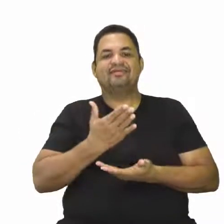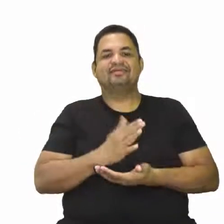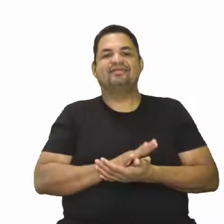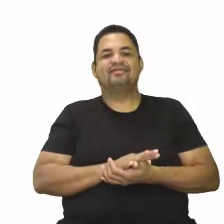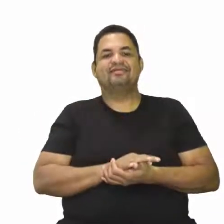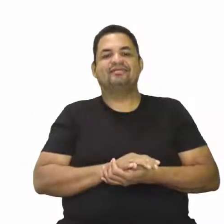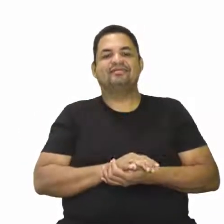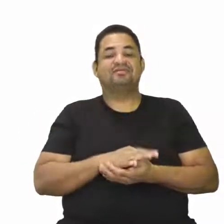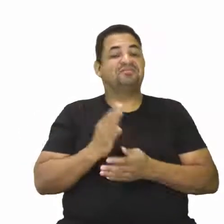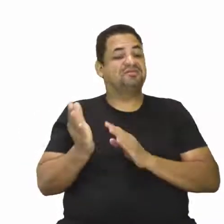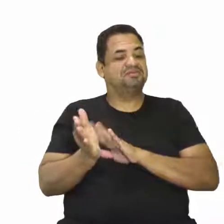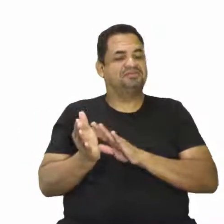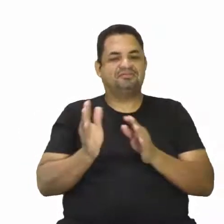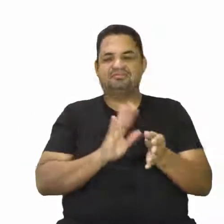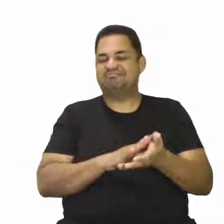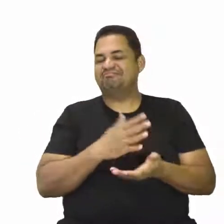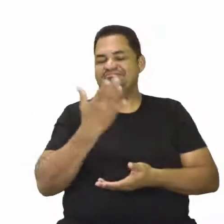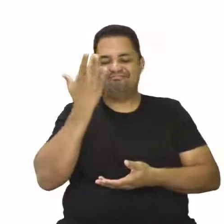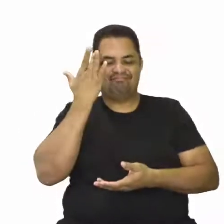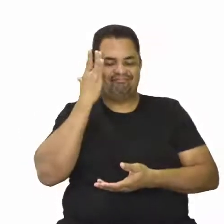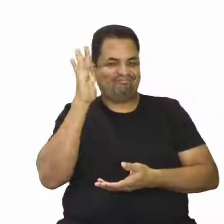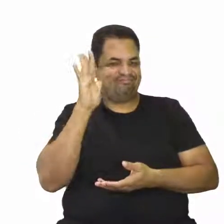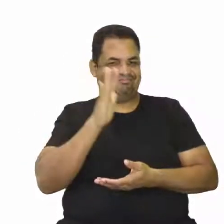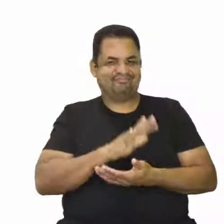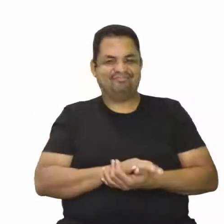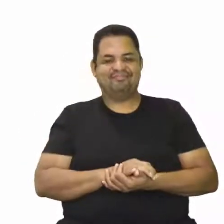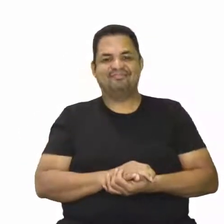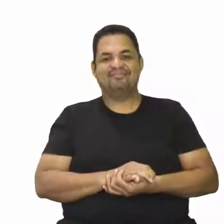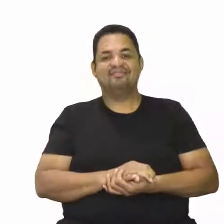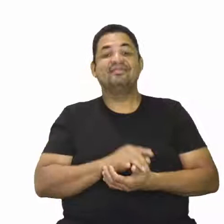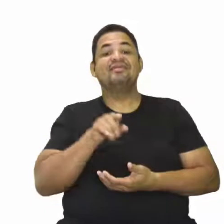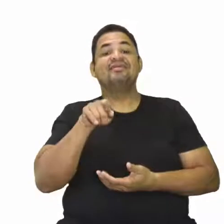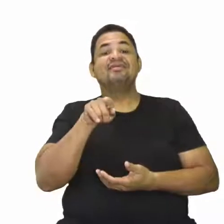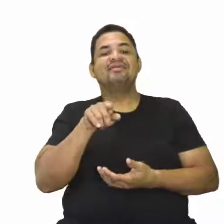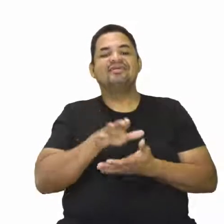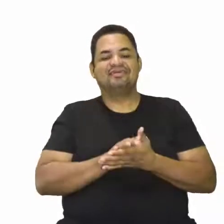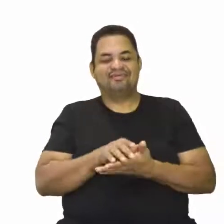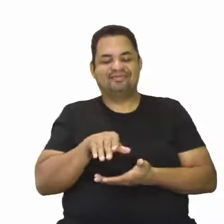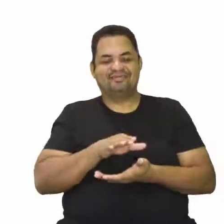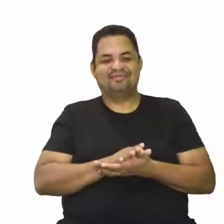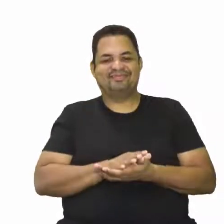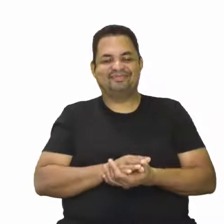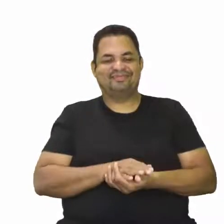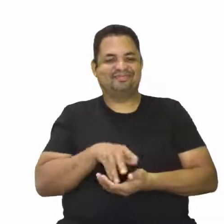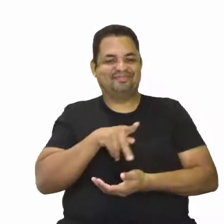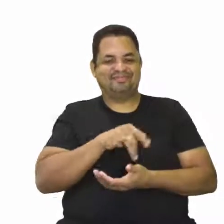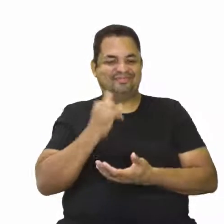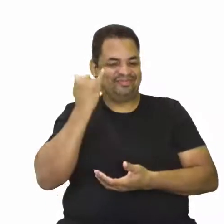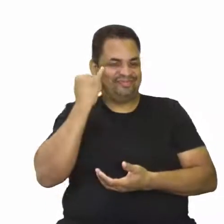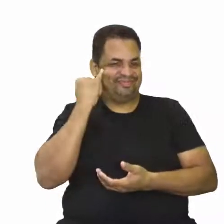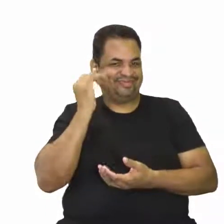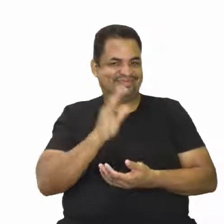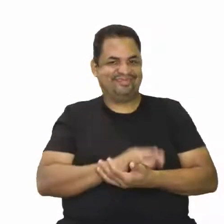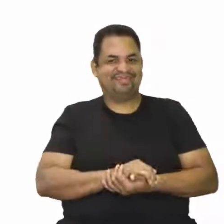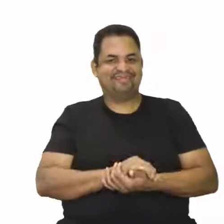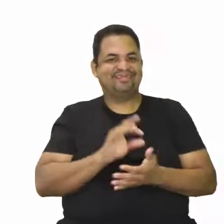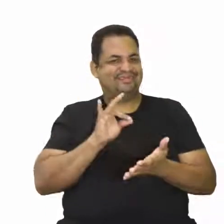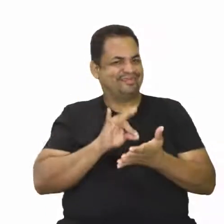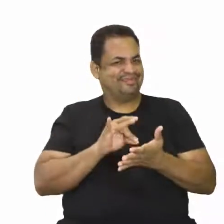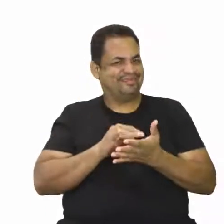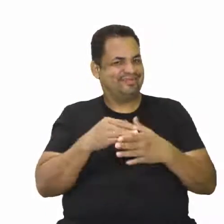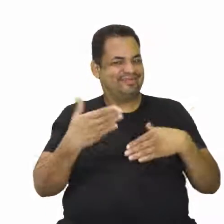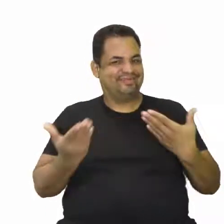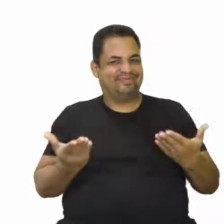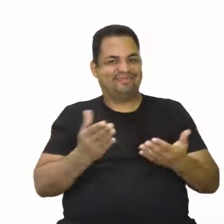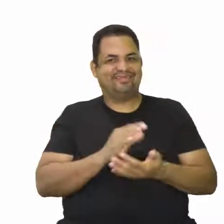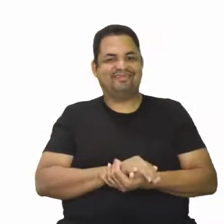nem para a direita nem para a esquerda sei mexer. E você, professor Sâmio, é um dançarino? Será, gente?